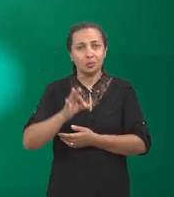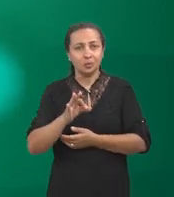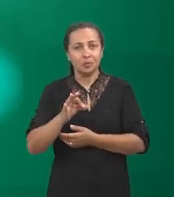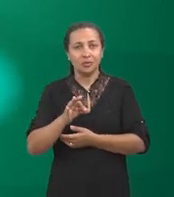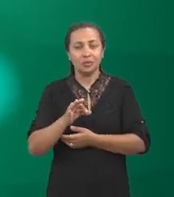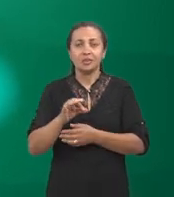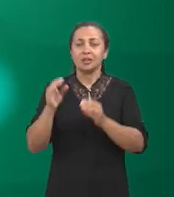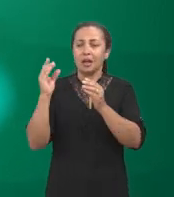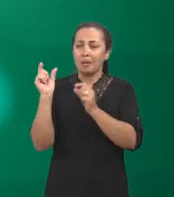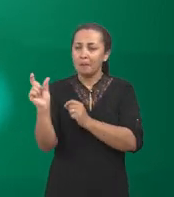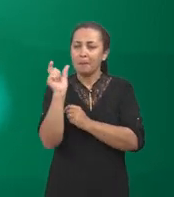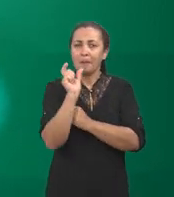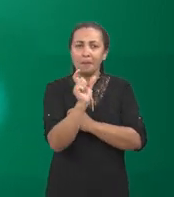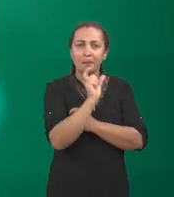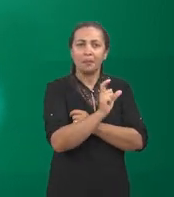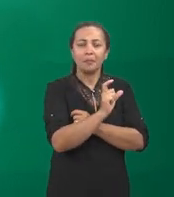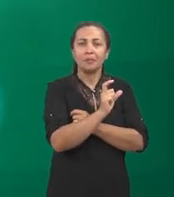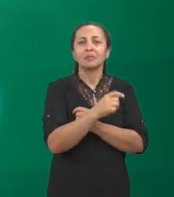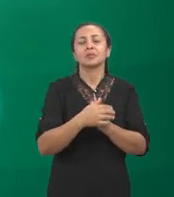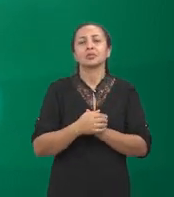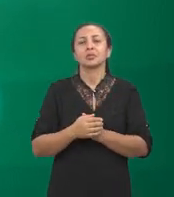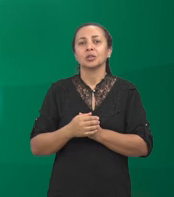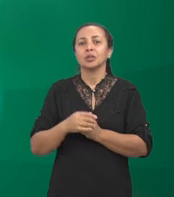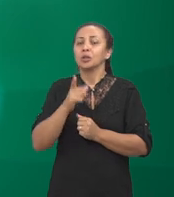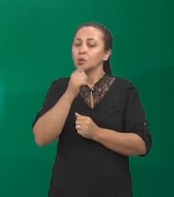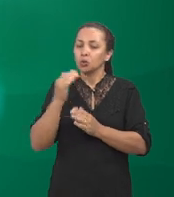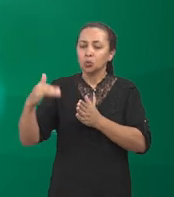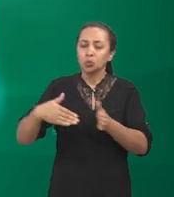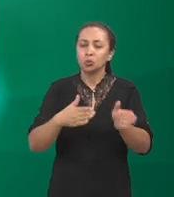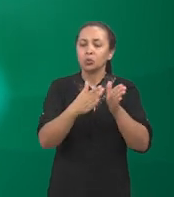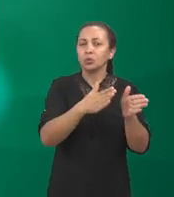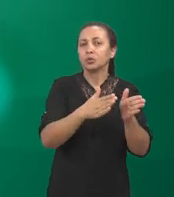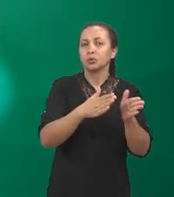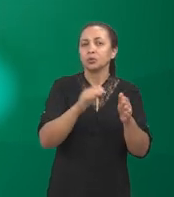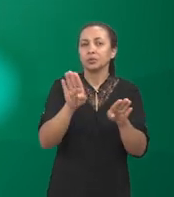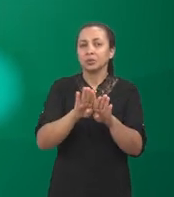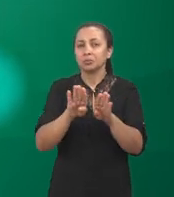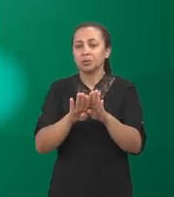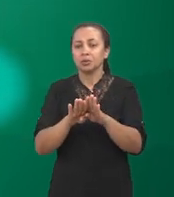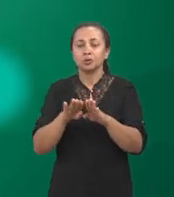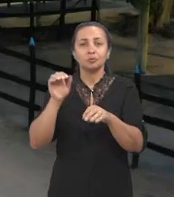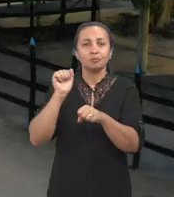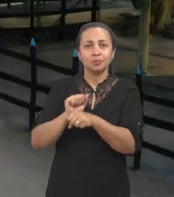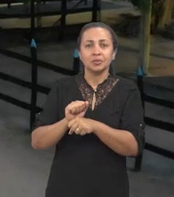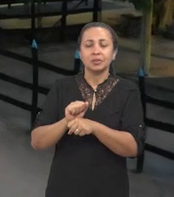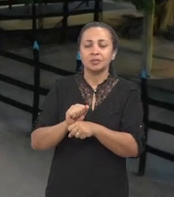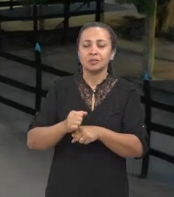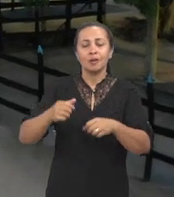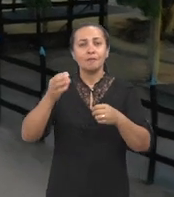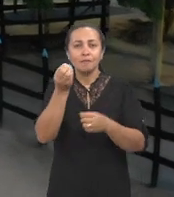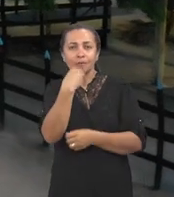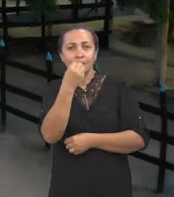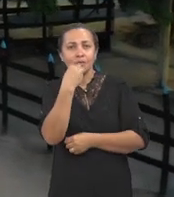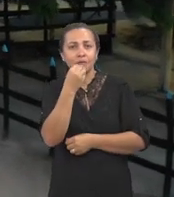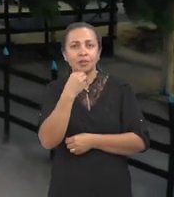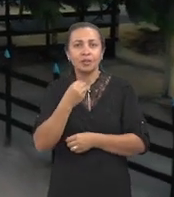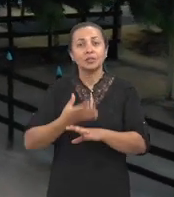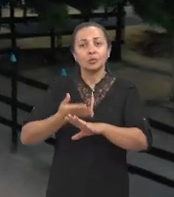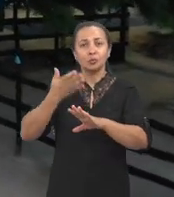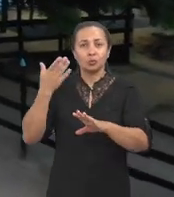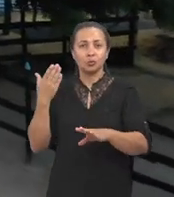32 por cento em trechos do Delta do Rio São Francisco sobre em estado de erosão Costeira em estado de vulnerabilidade